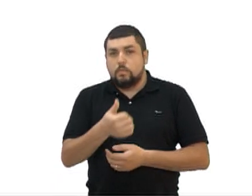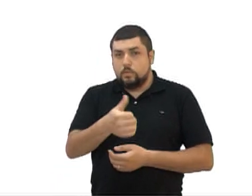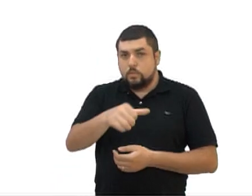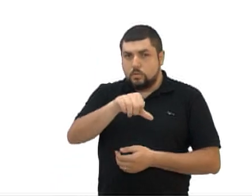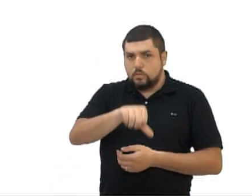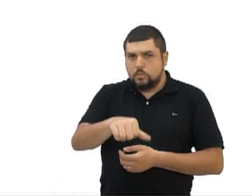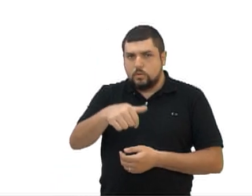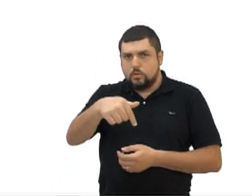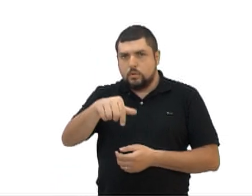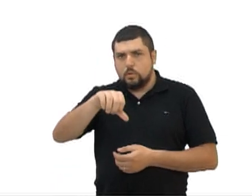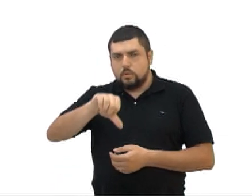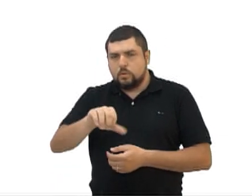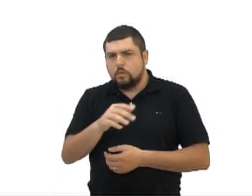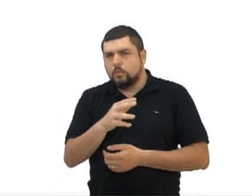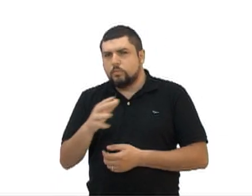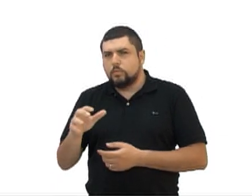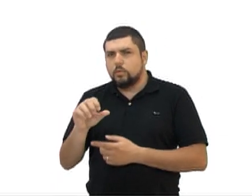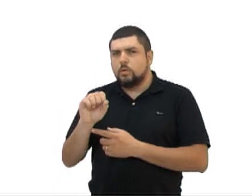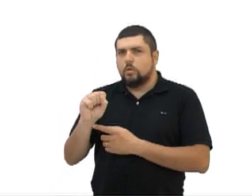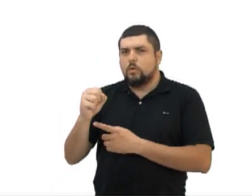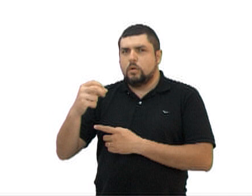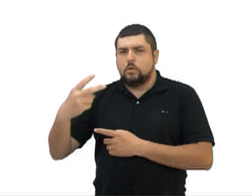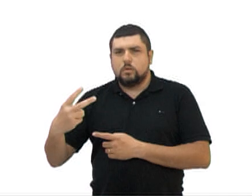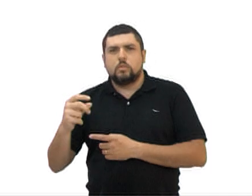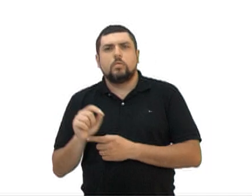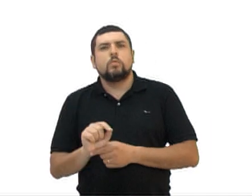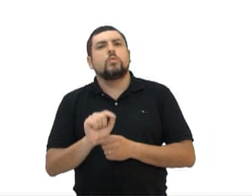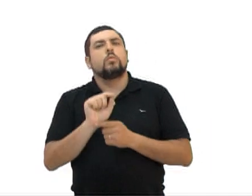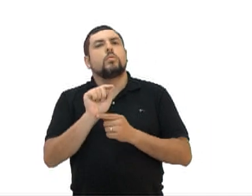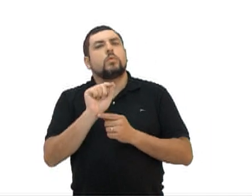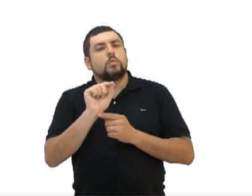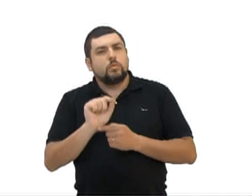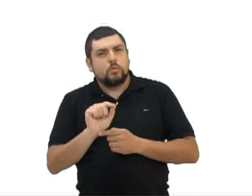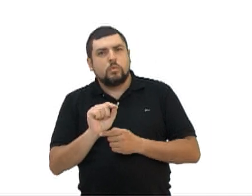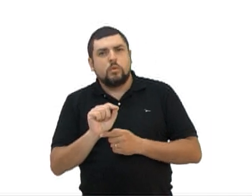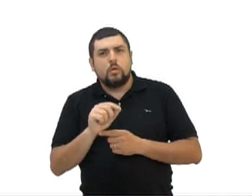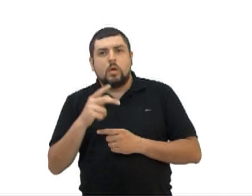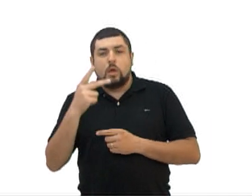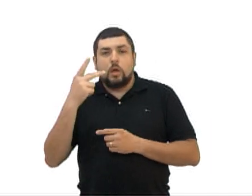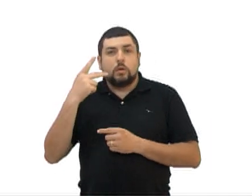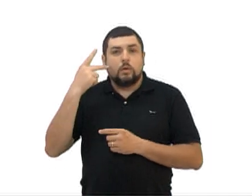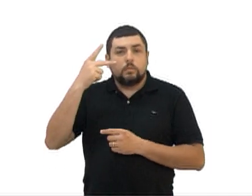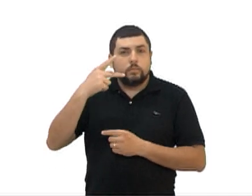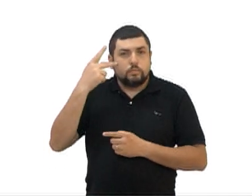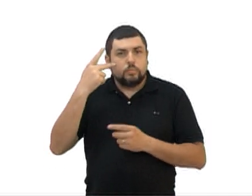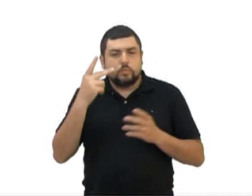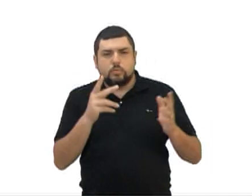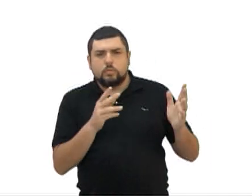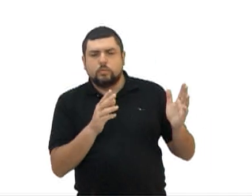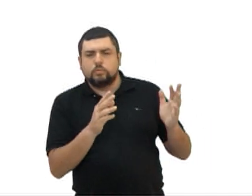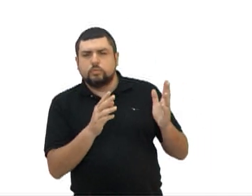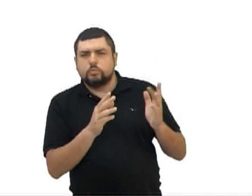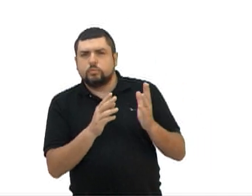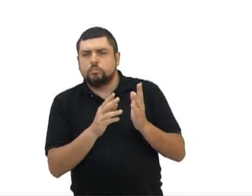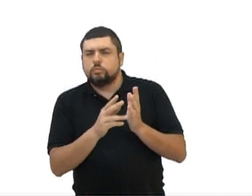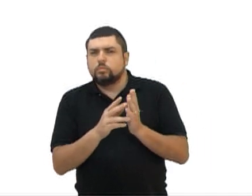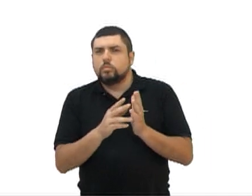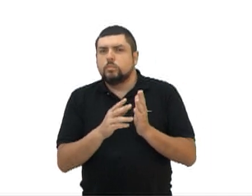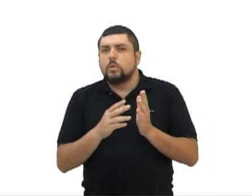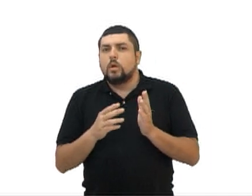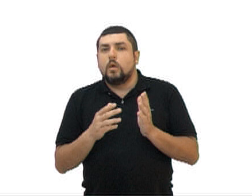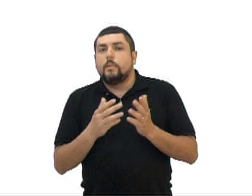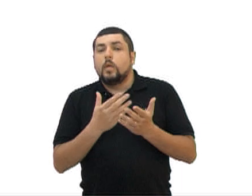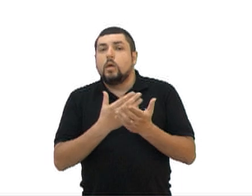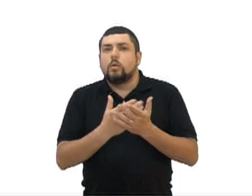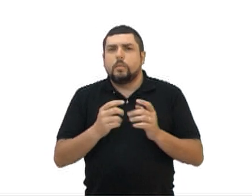até 82, a gente tem esse final da transição política, que vai marcar o final da ditadura, e aí a gente tem uma